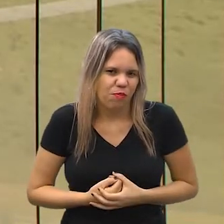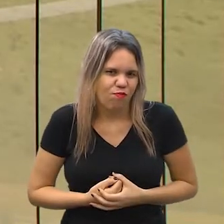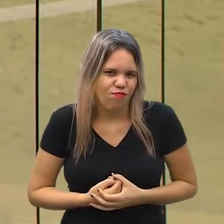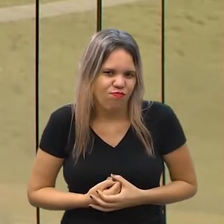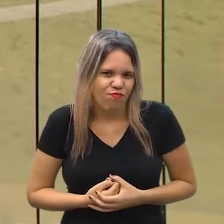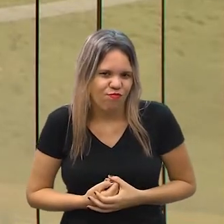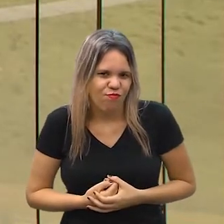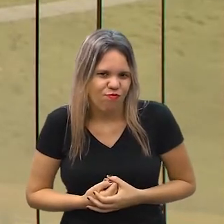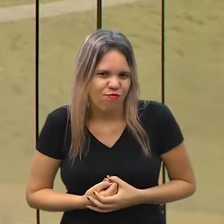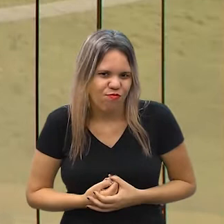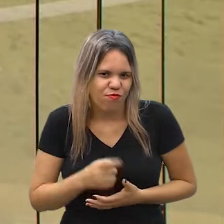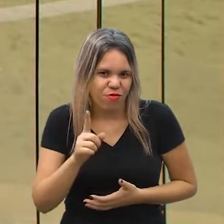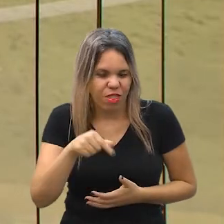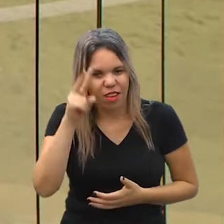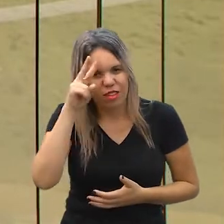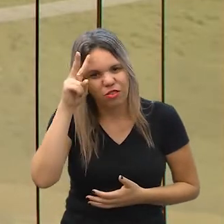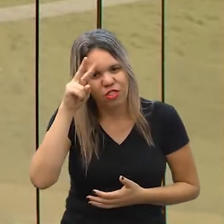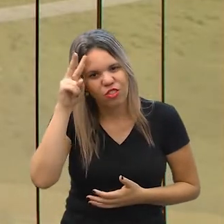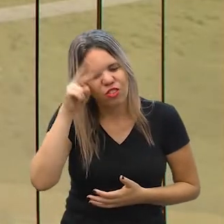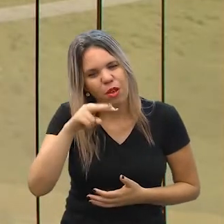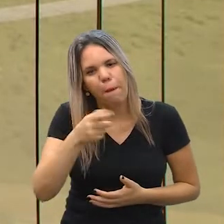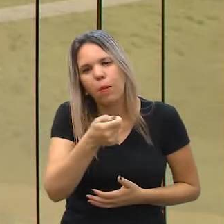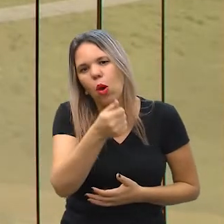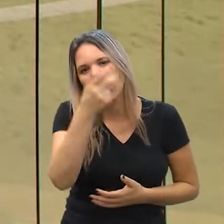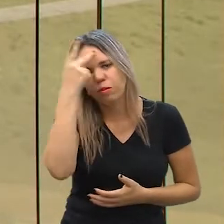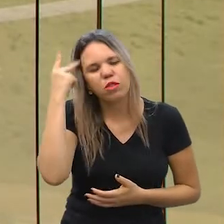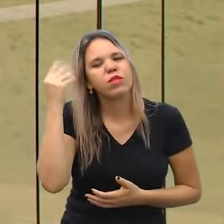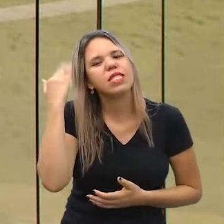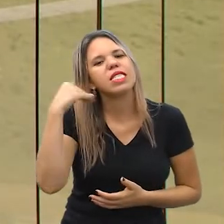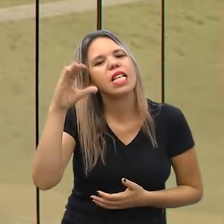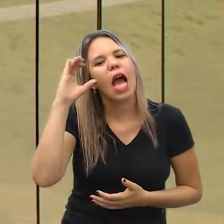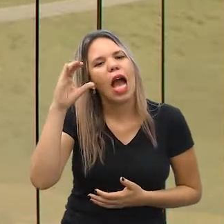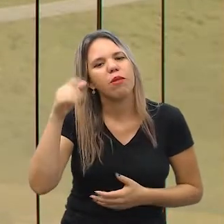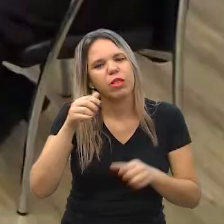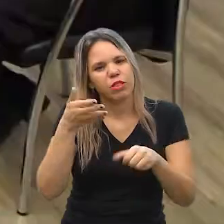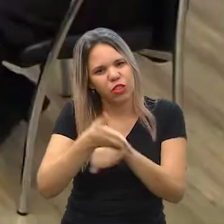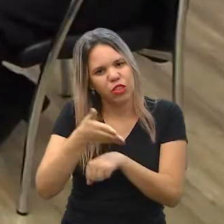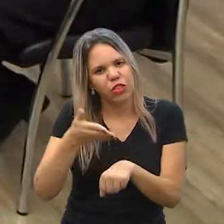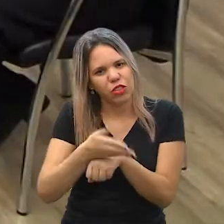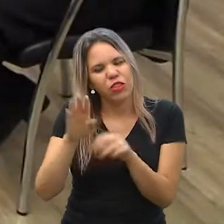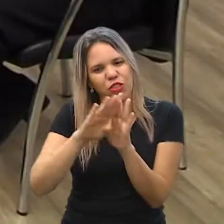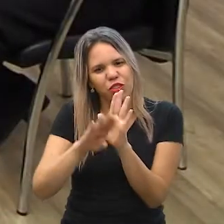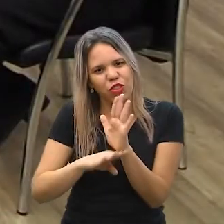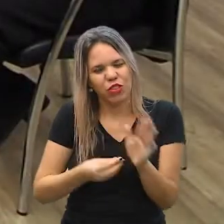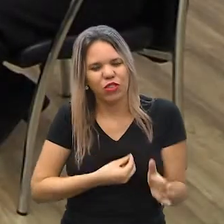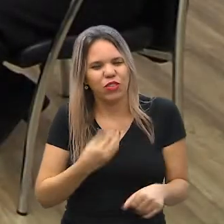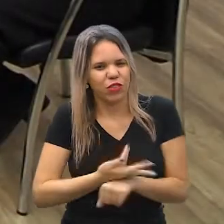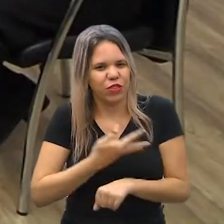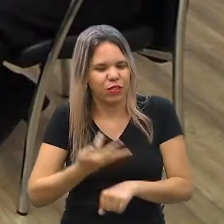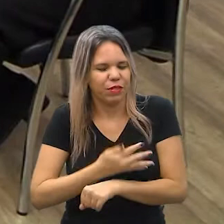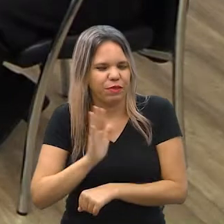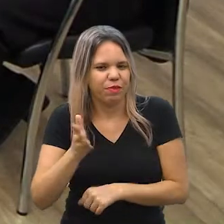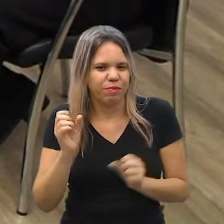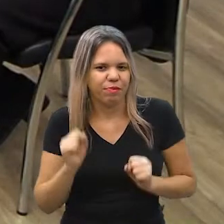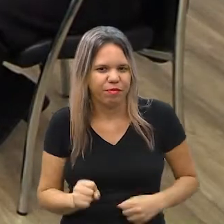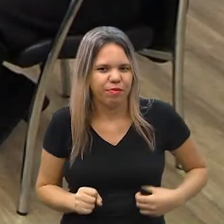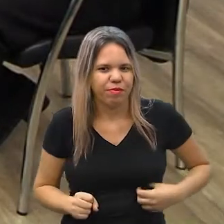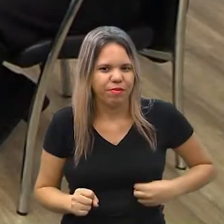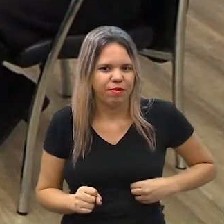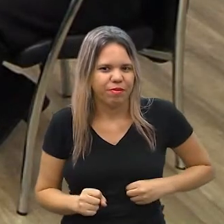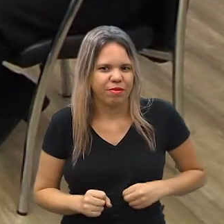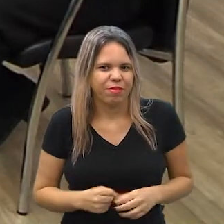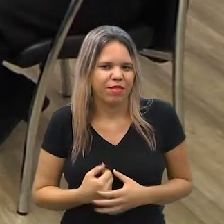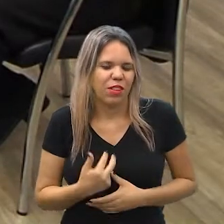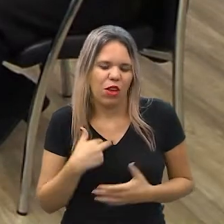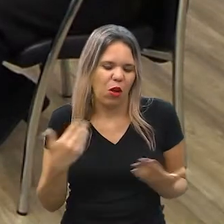hoje. E essa é uma aventura que poucas pessoas sabem. Pô, você já pode participar de programa de sobrevivência já,